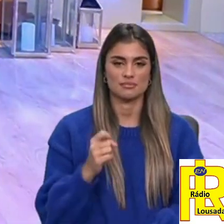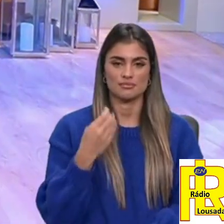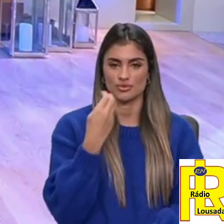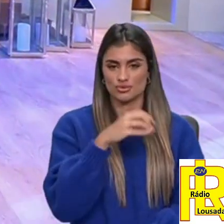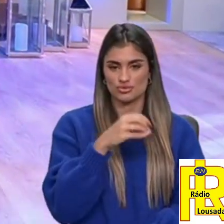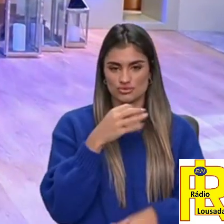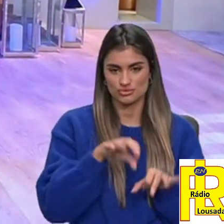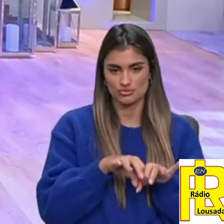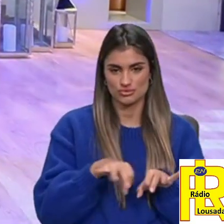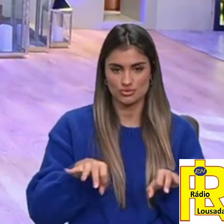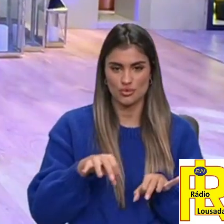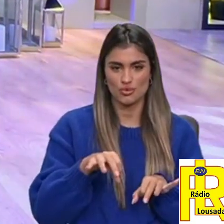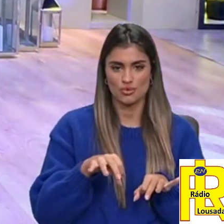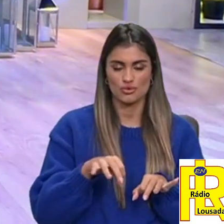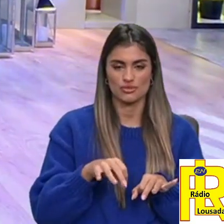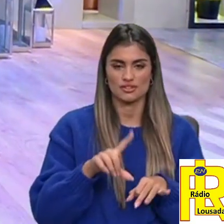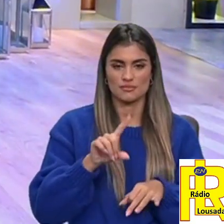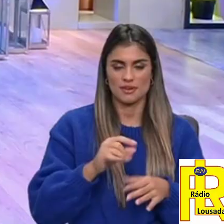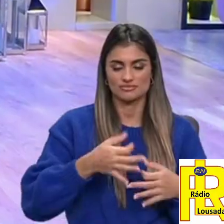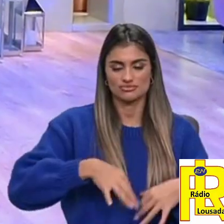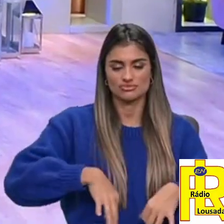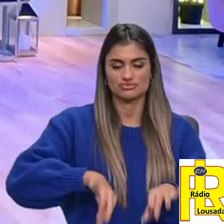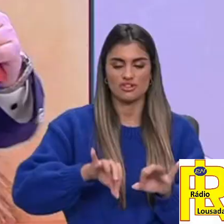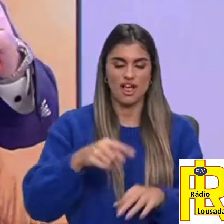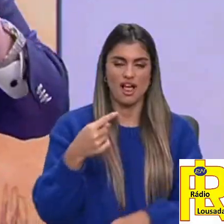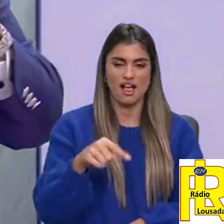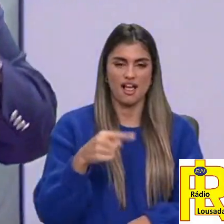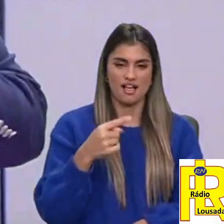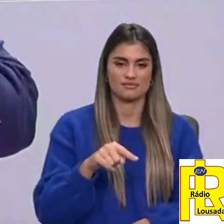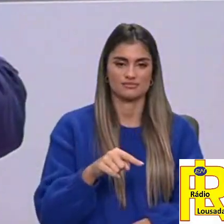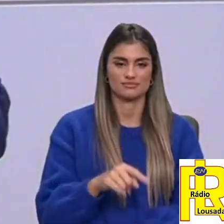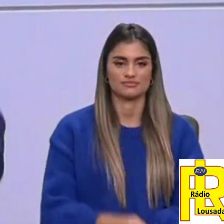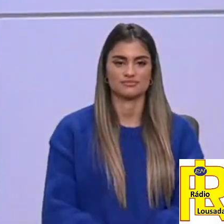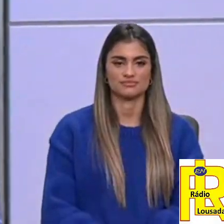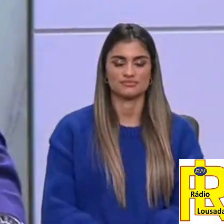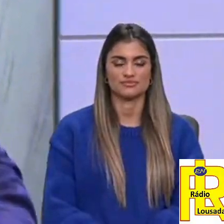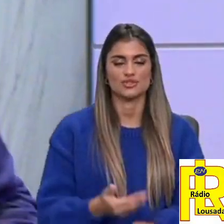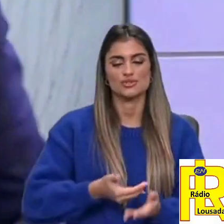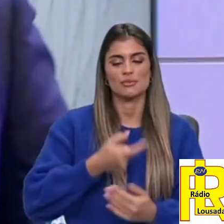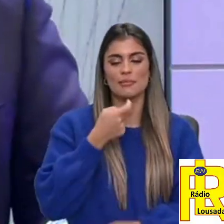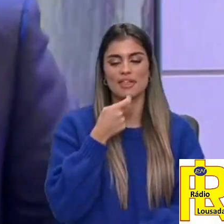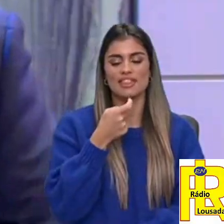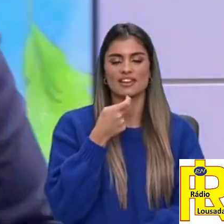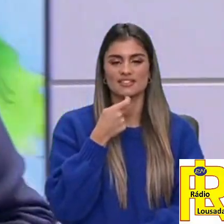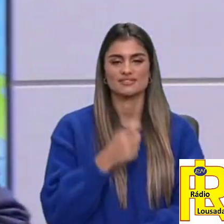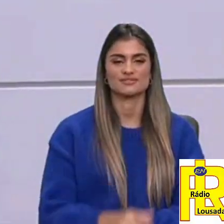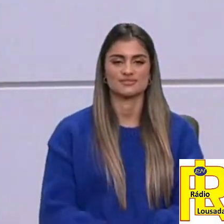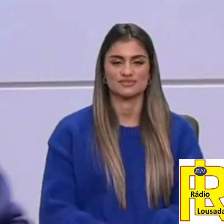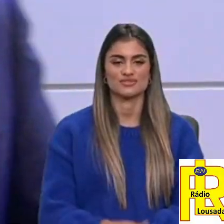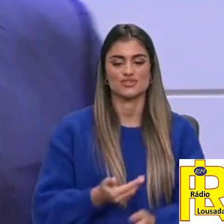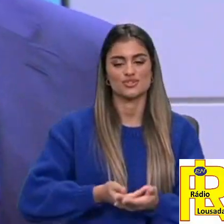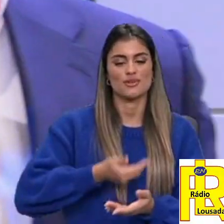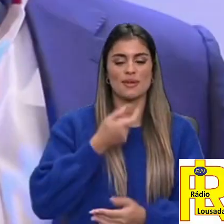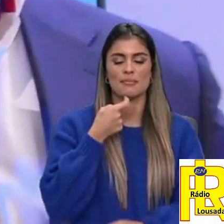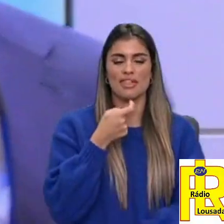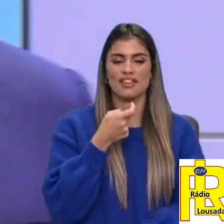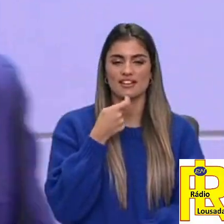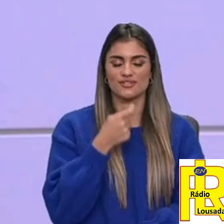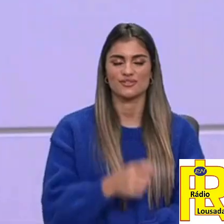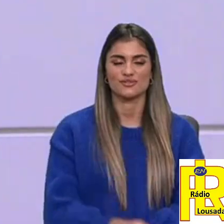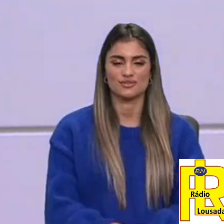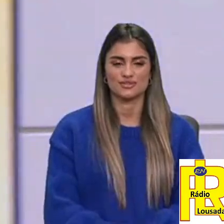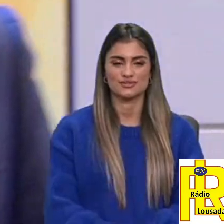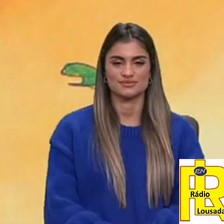ajuda a vizinha, parcela da fumada. Sopa de pedra, oh, oh, sopa de pedra, oh,